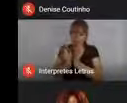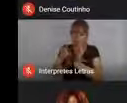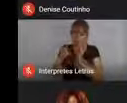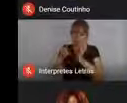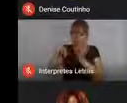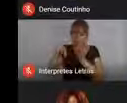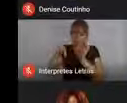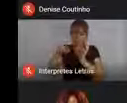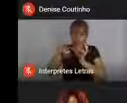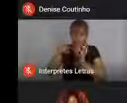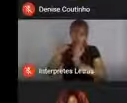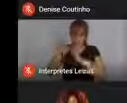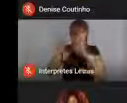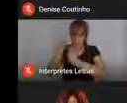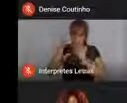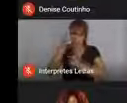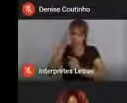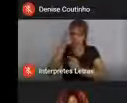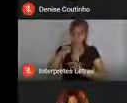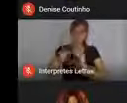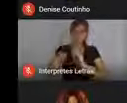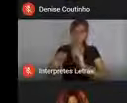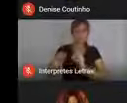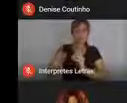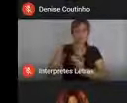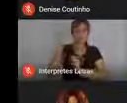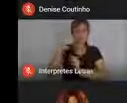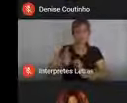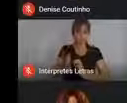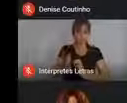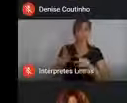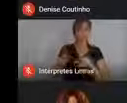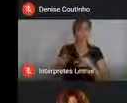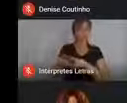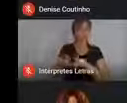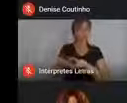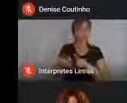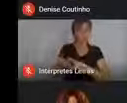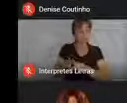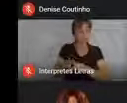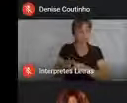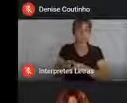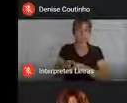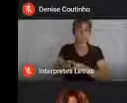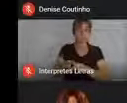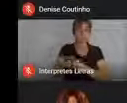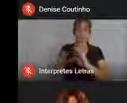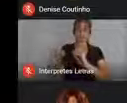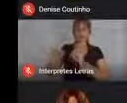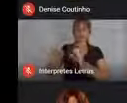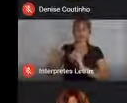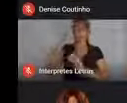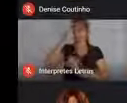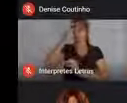ele é o português brasileiro. Ele também é português brasileiro.